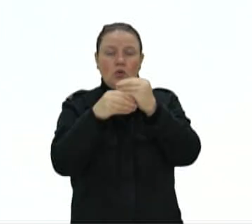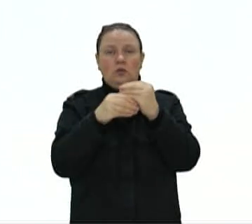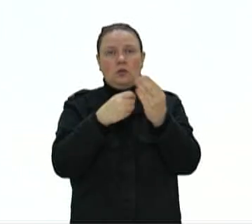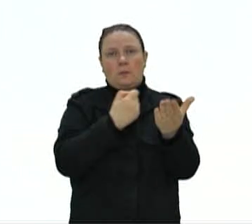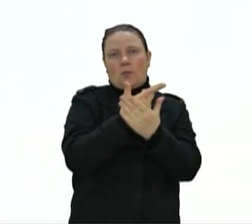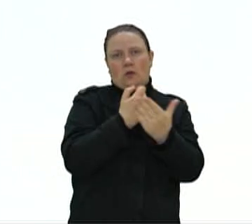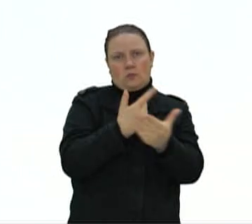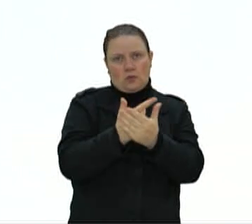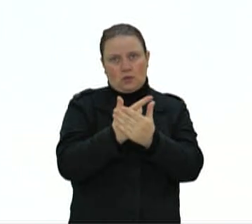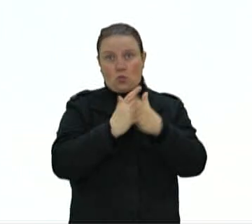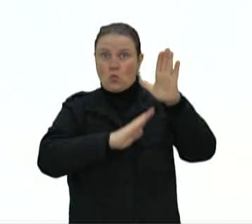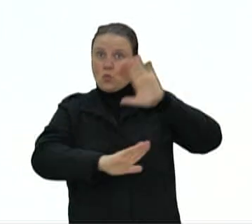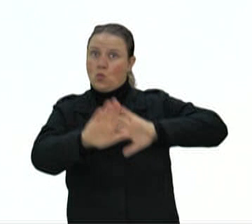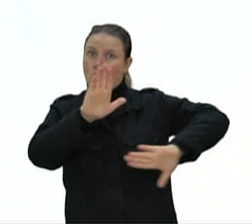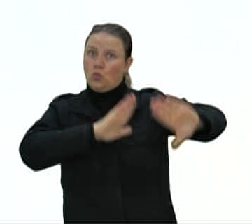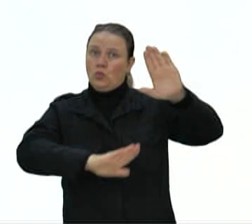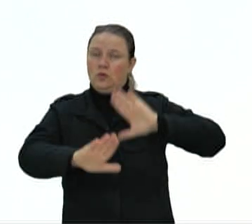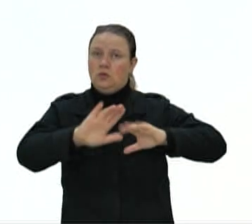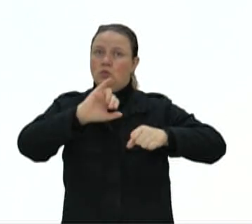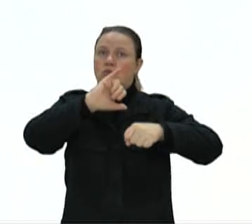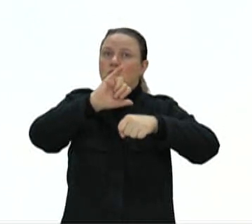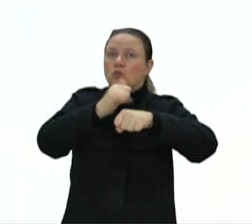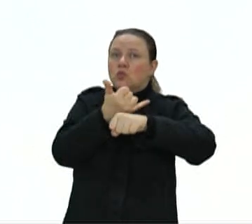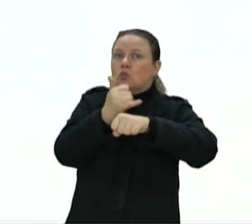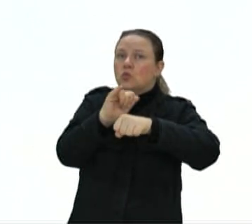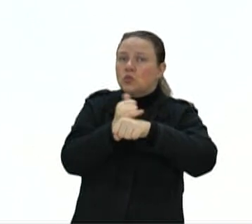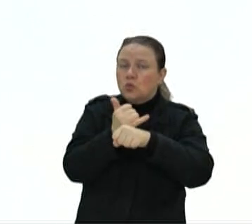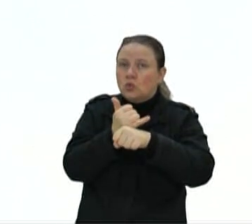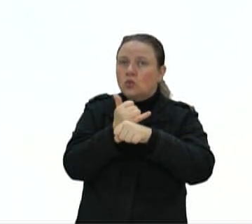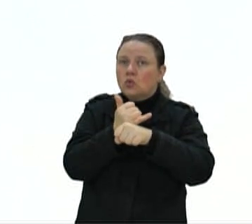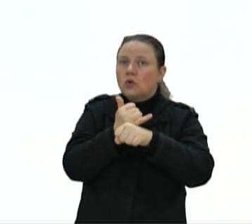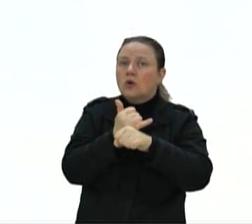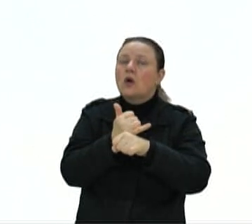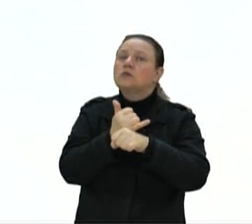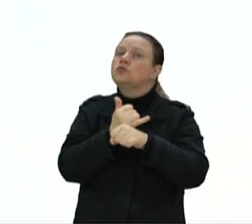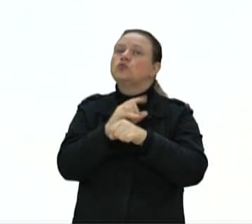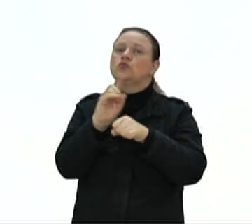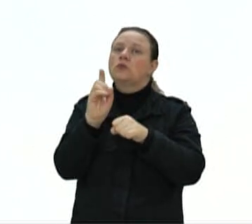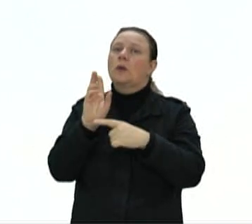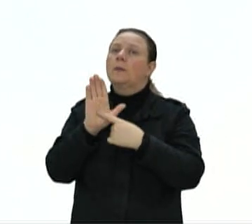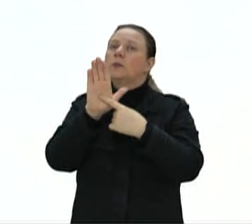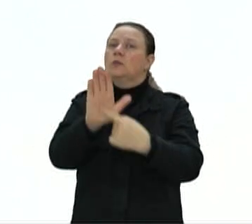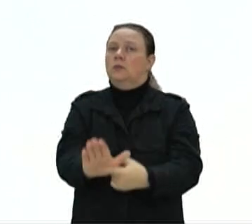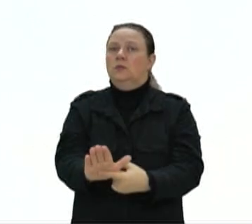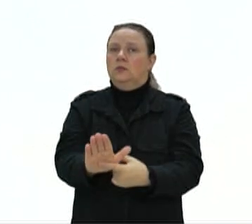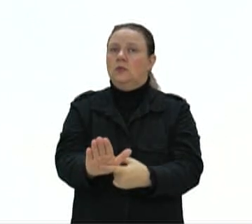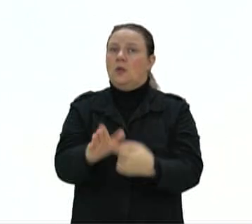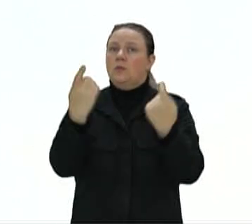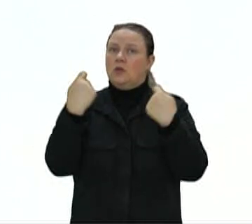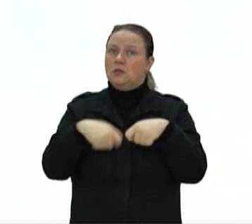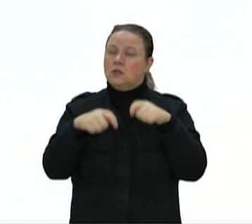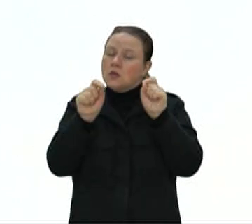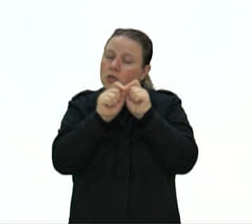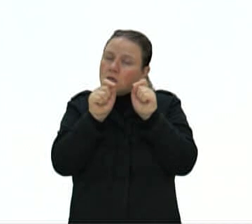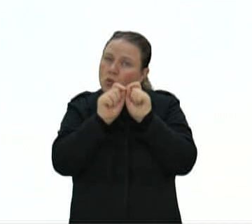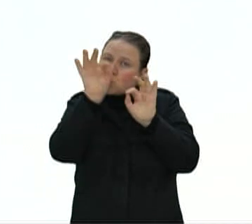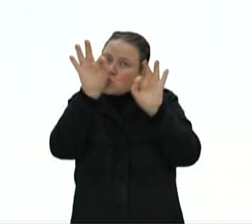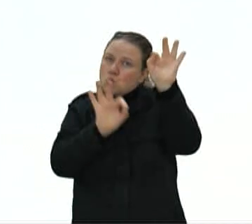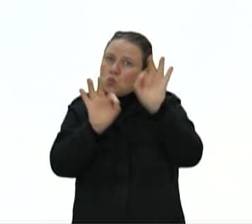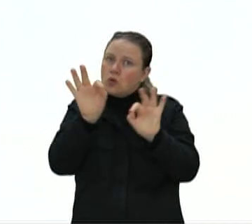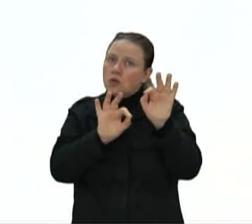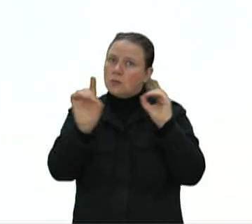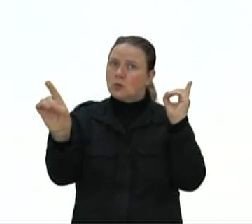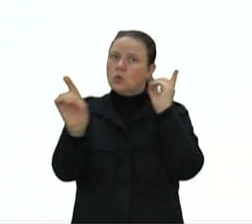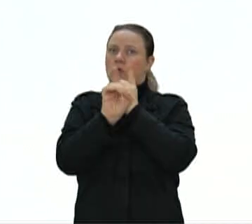você for fazer essa continha, que o juros sobre o valor não está apresentado aí. Você tem que fazer uma continha para encontrar